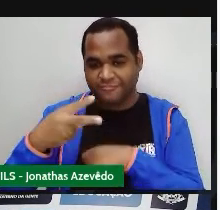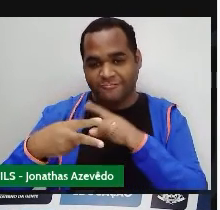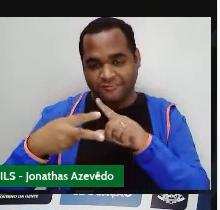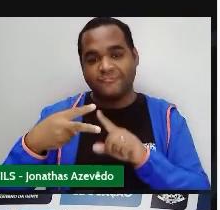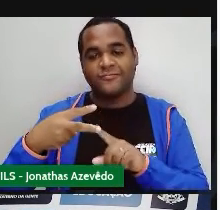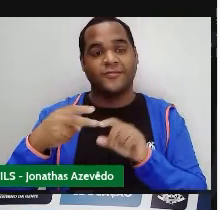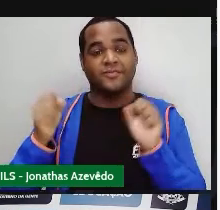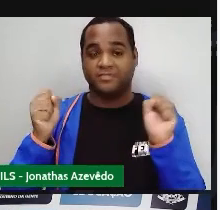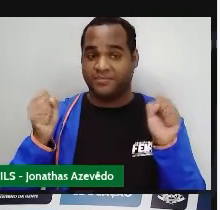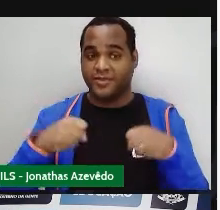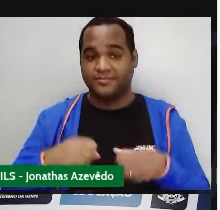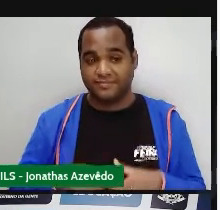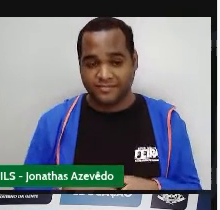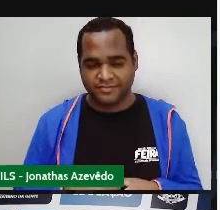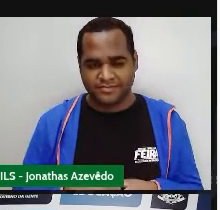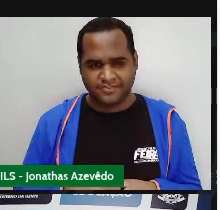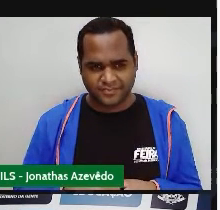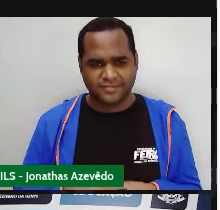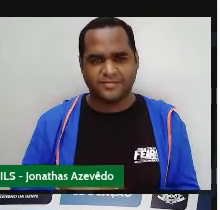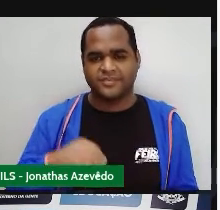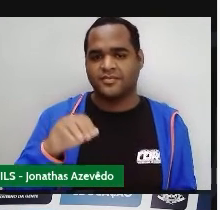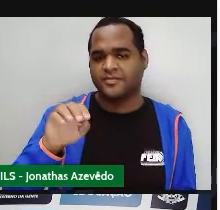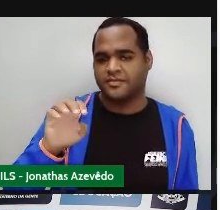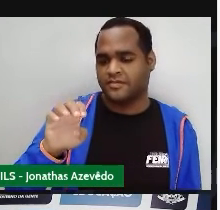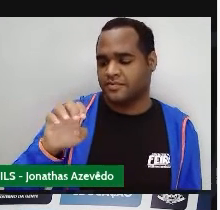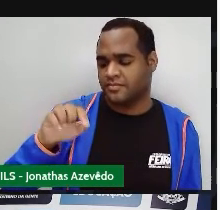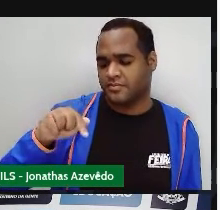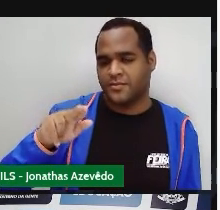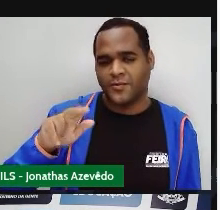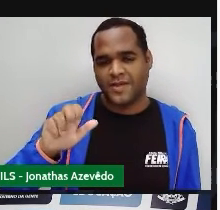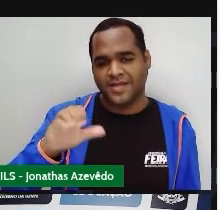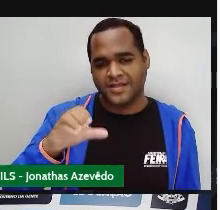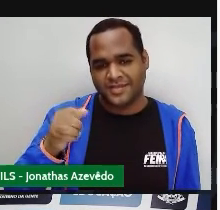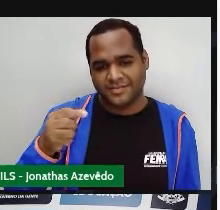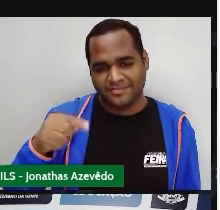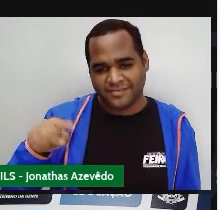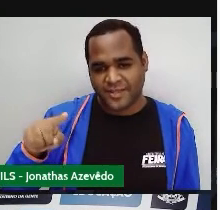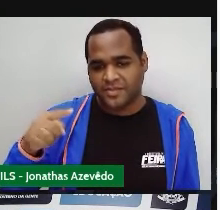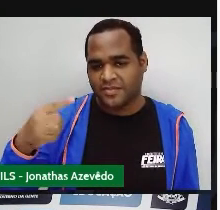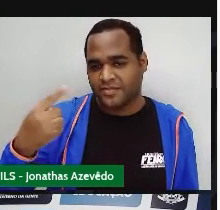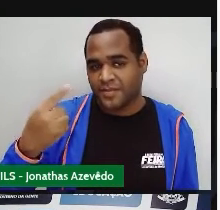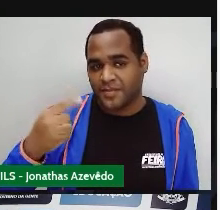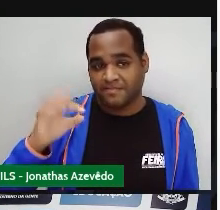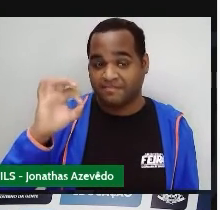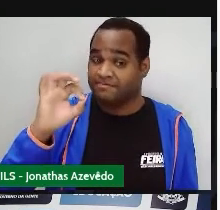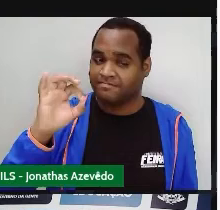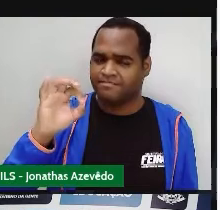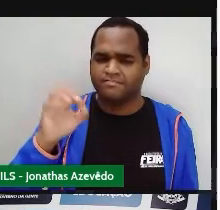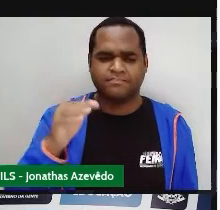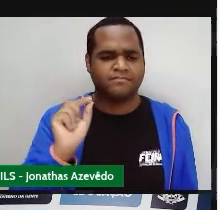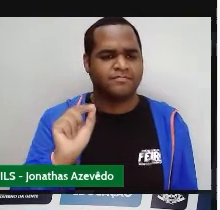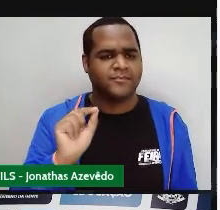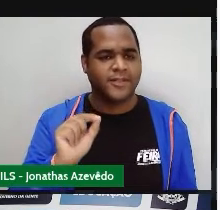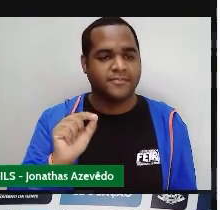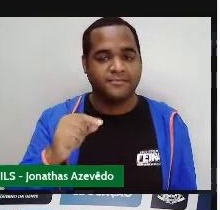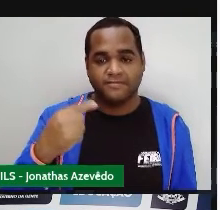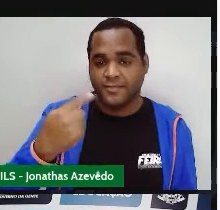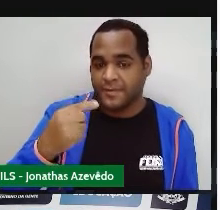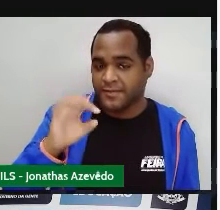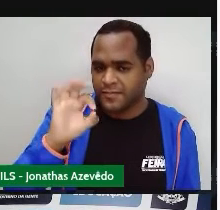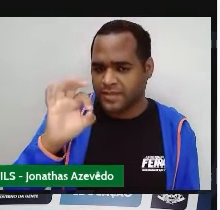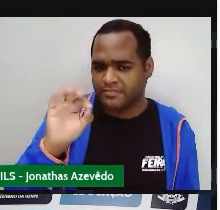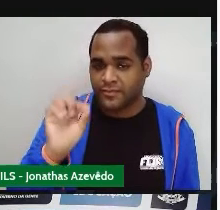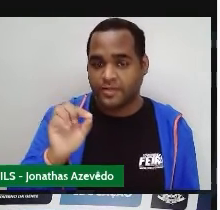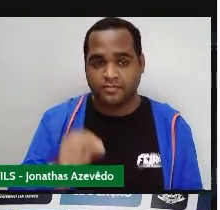ó isso aqui são equações do primeiro grau né E essas equações do 1º grau